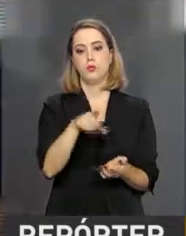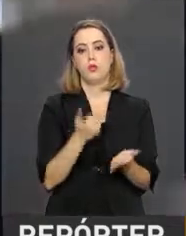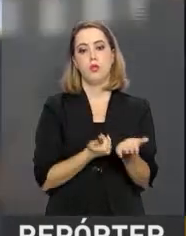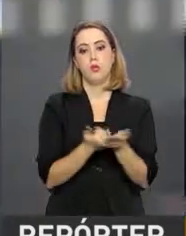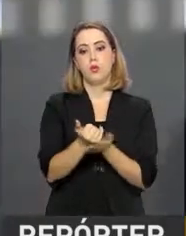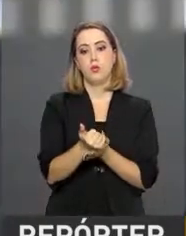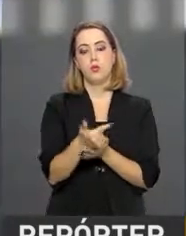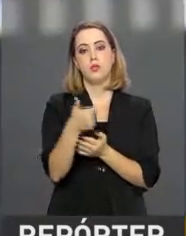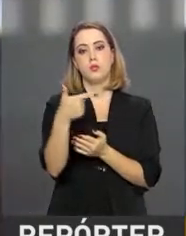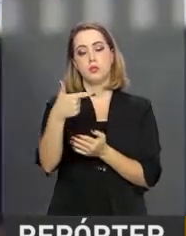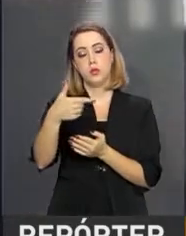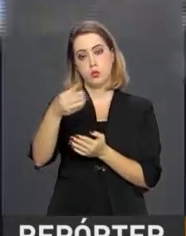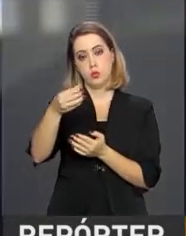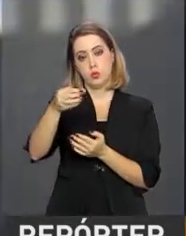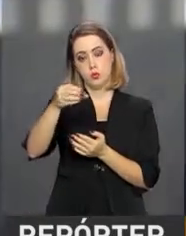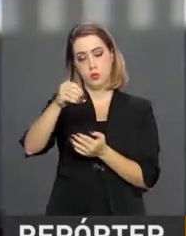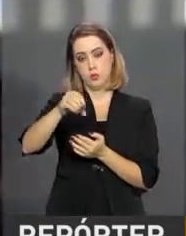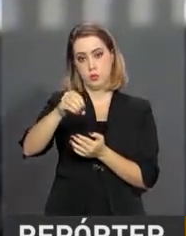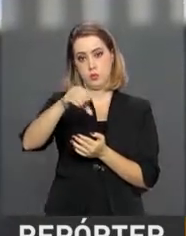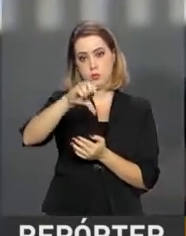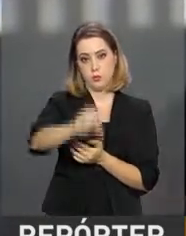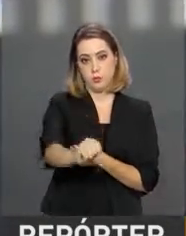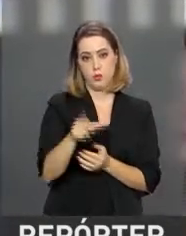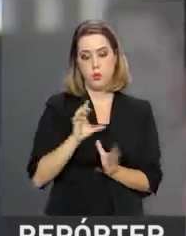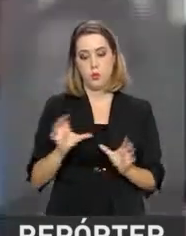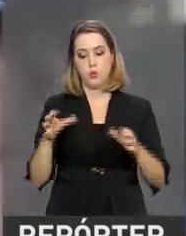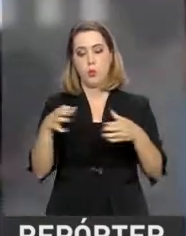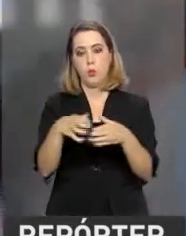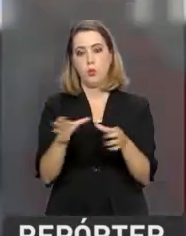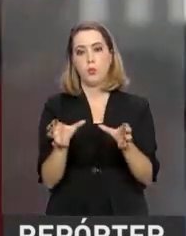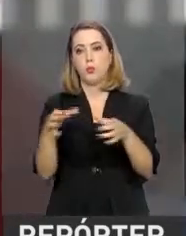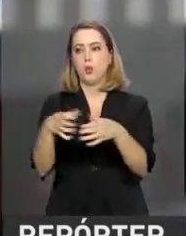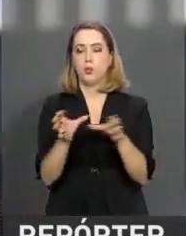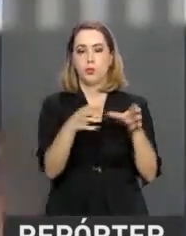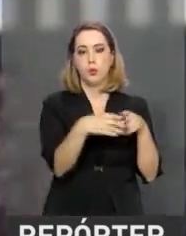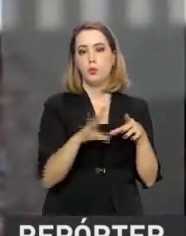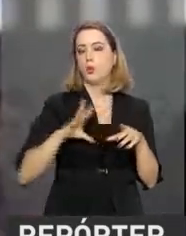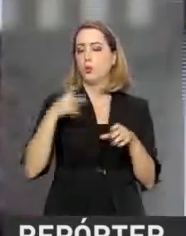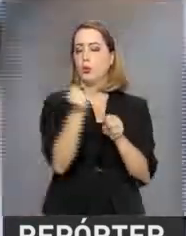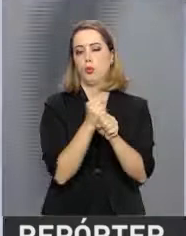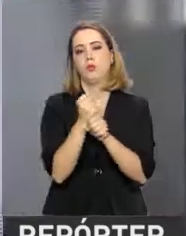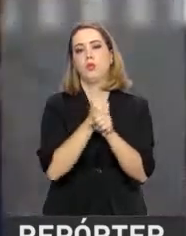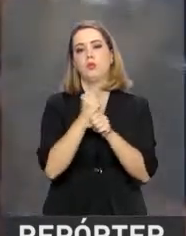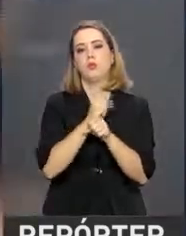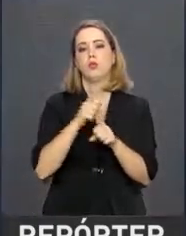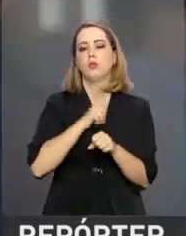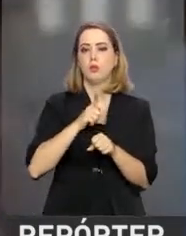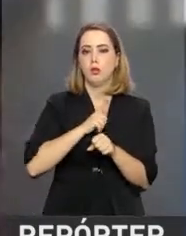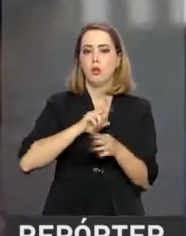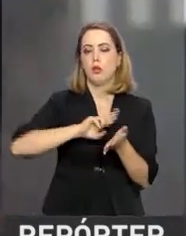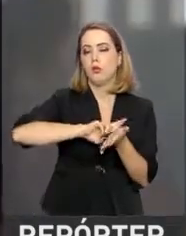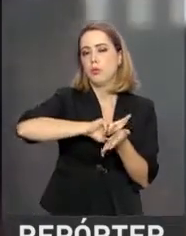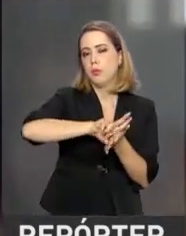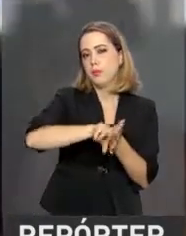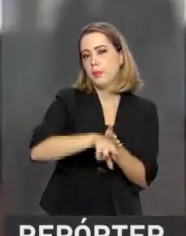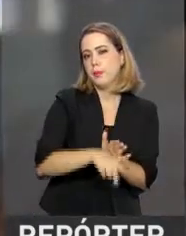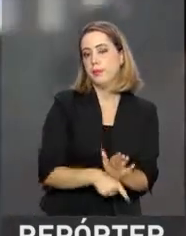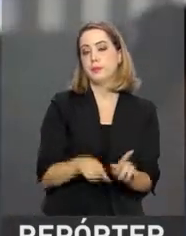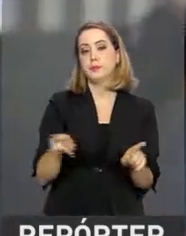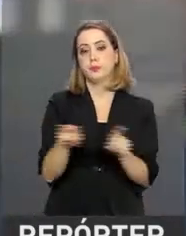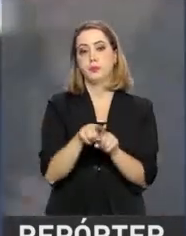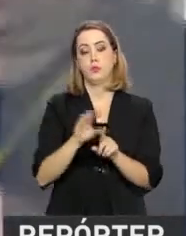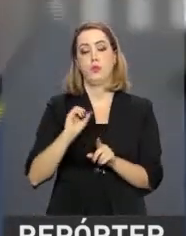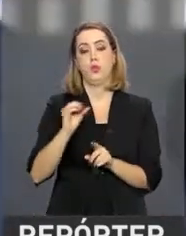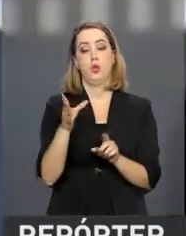cúpulas ou seja encontros presidenciais a primeira foi em ecaterimburgo na rússia depois vieram brasília sanya na